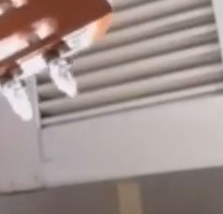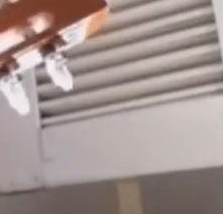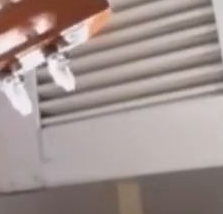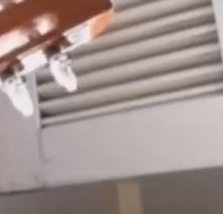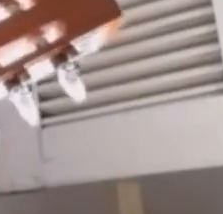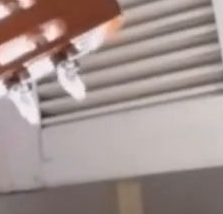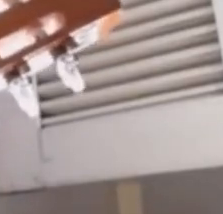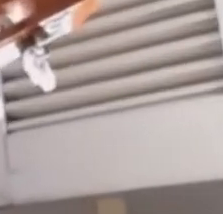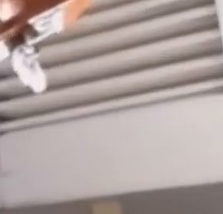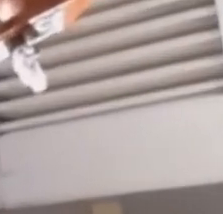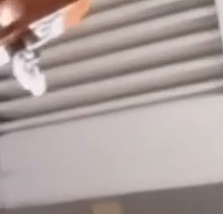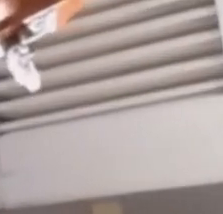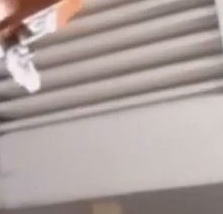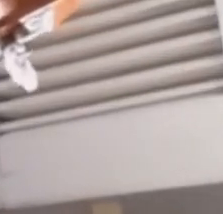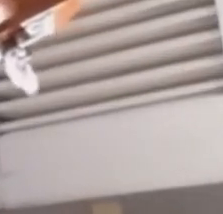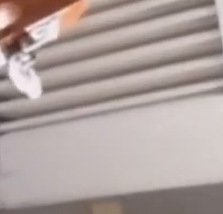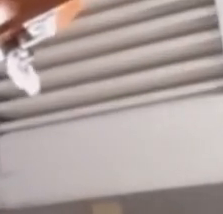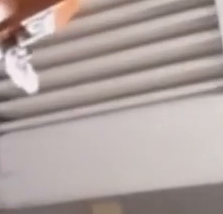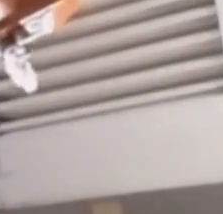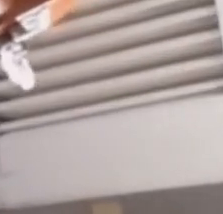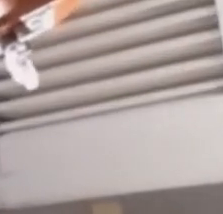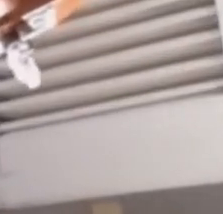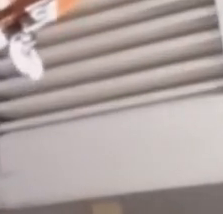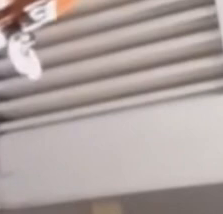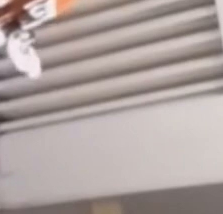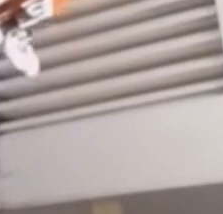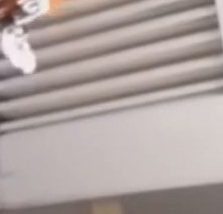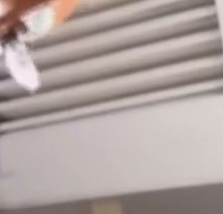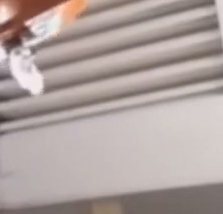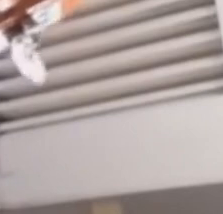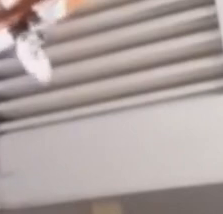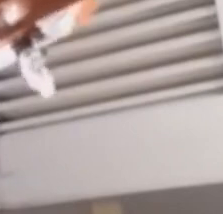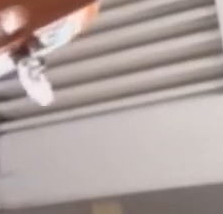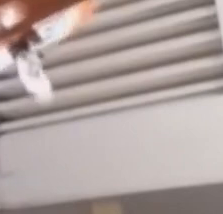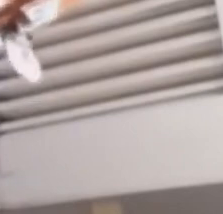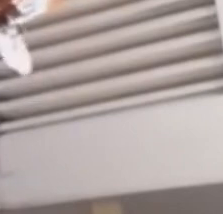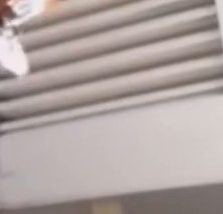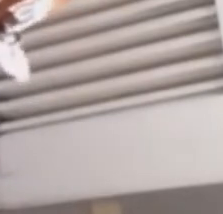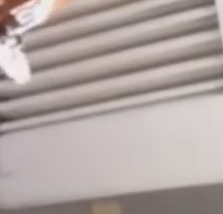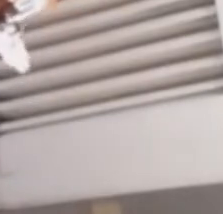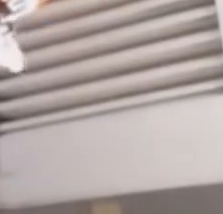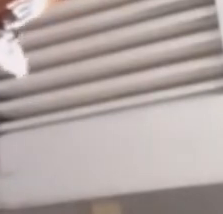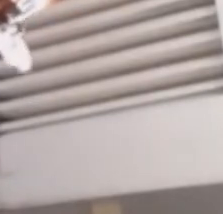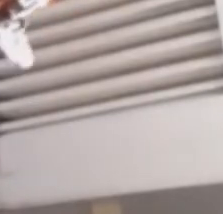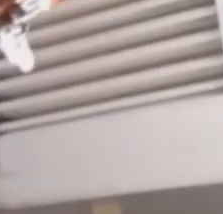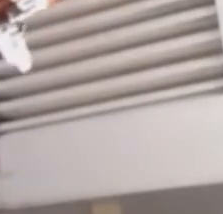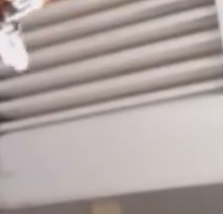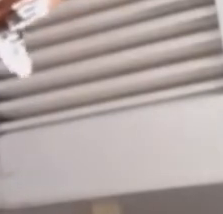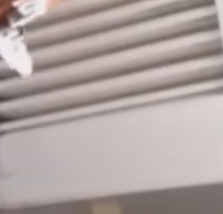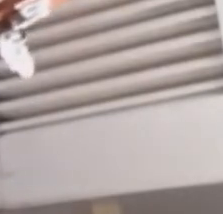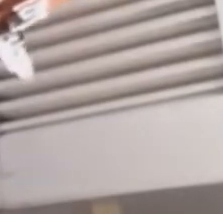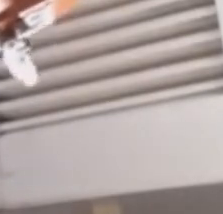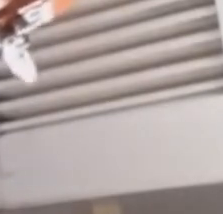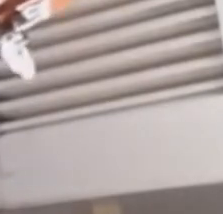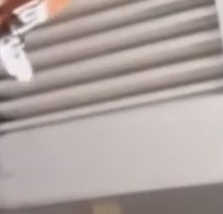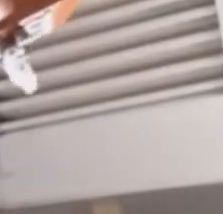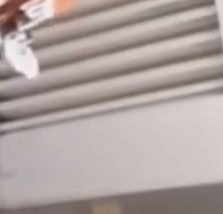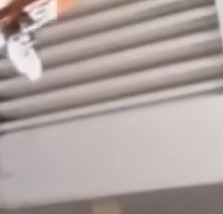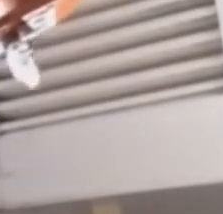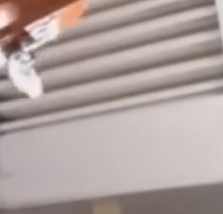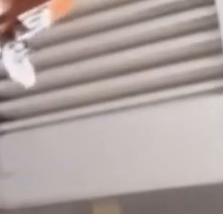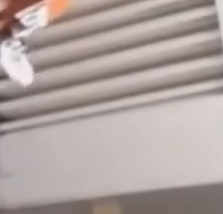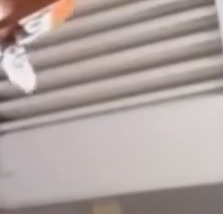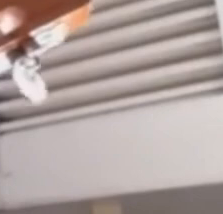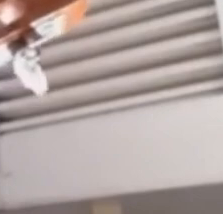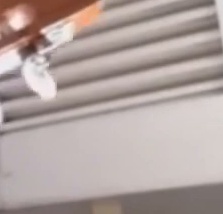uma divisão, mas meu amor não tem problema, não, não. É só você